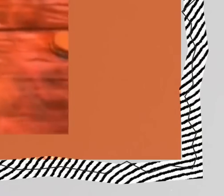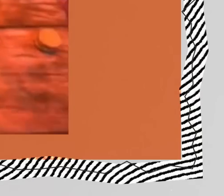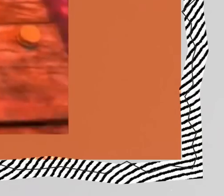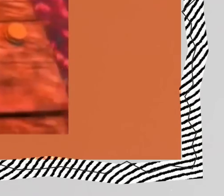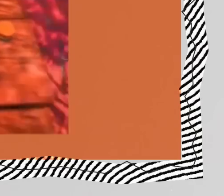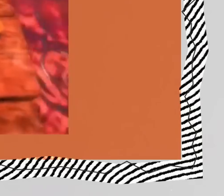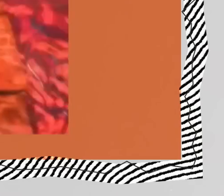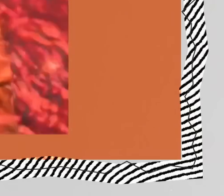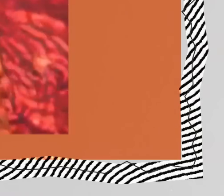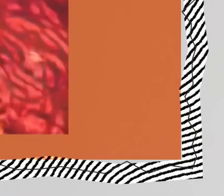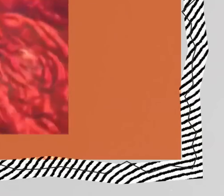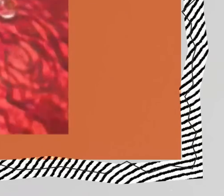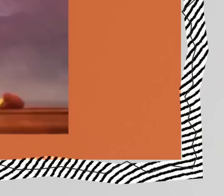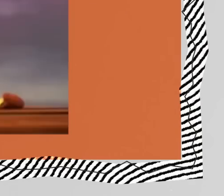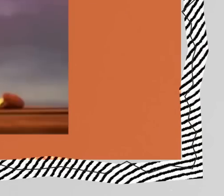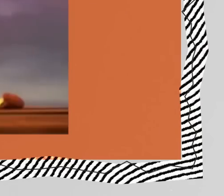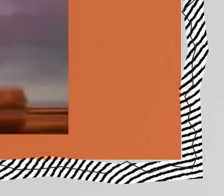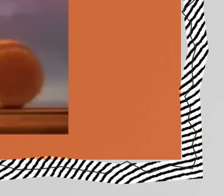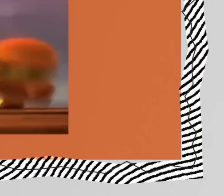Funciona